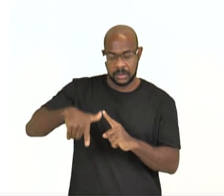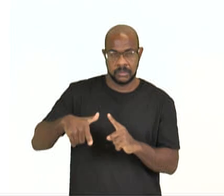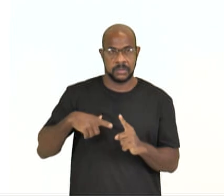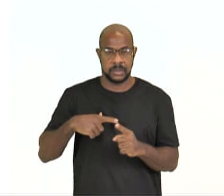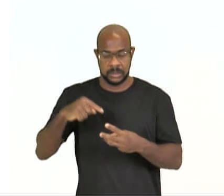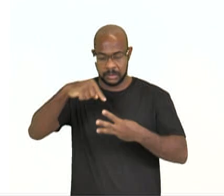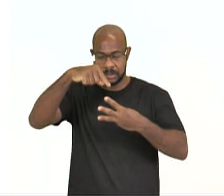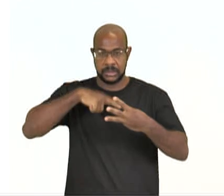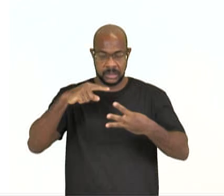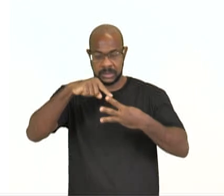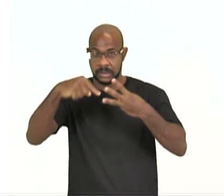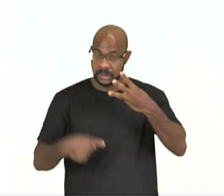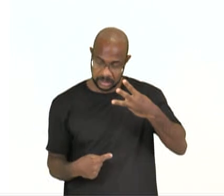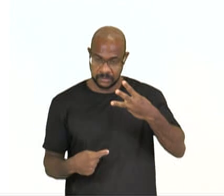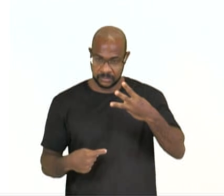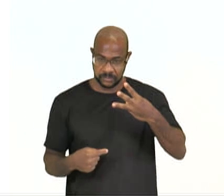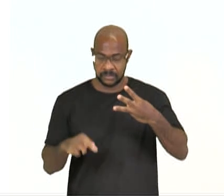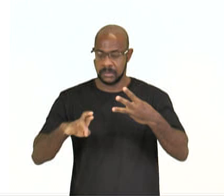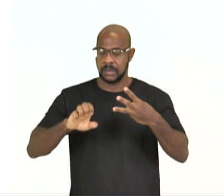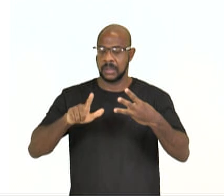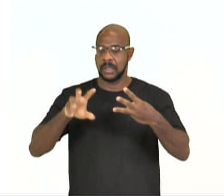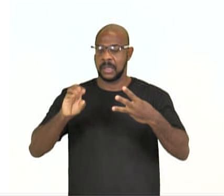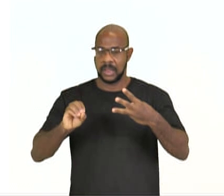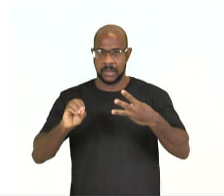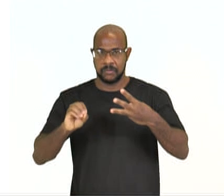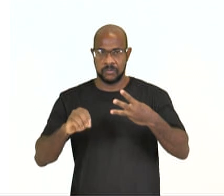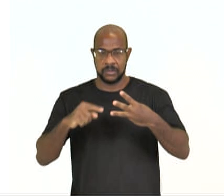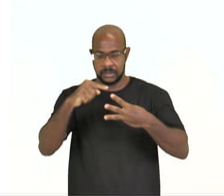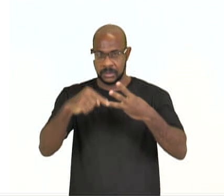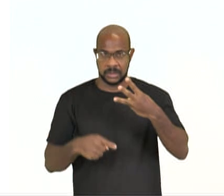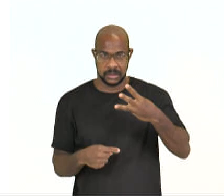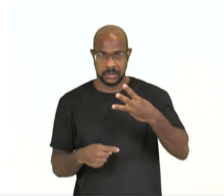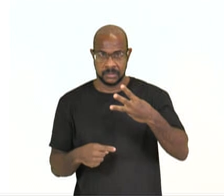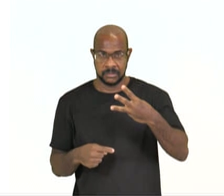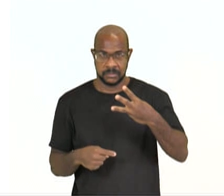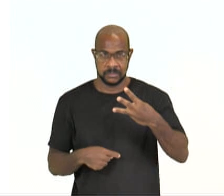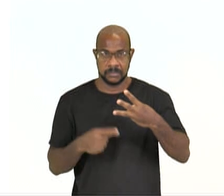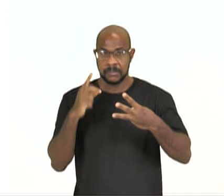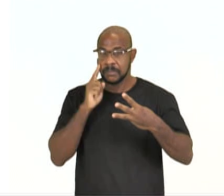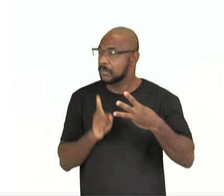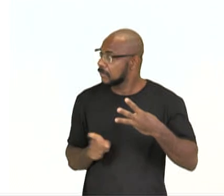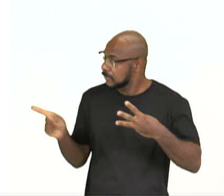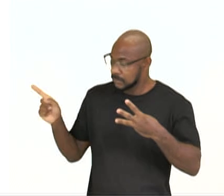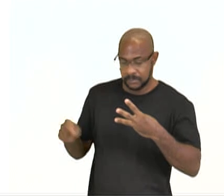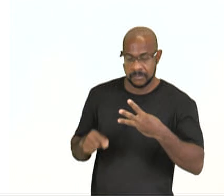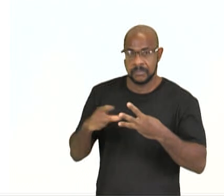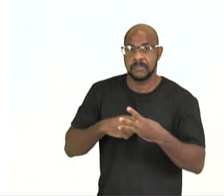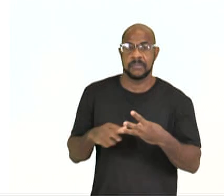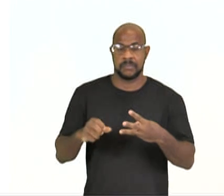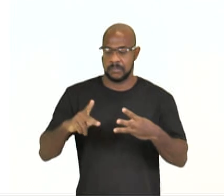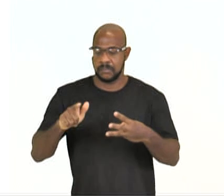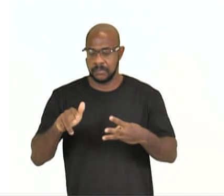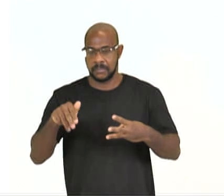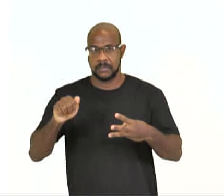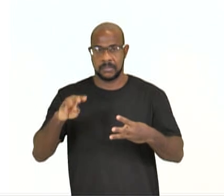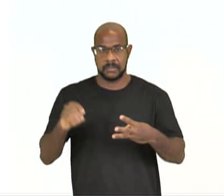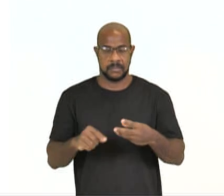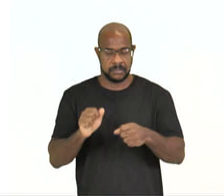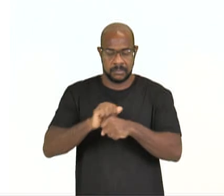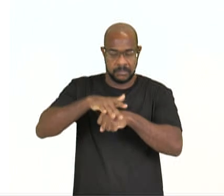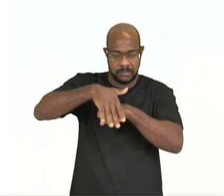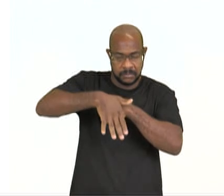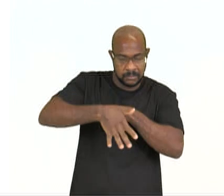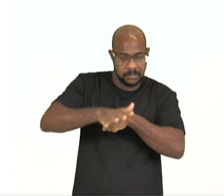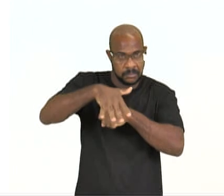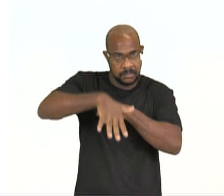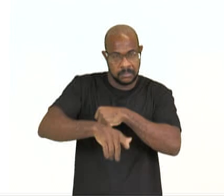três unidades de relevo. Os planaltos e serras do Atlântico Leste e Sudeste, os planaltos e chapadas da